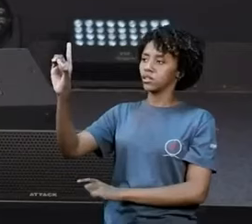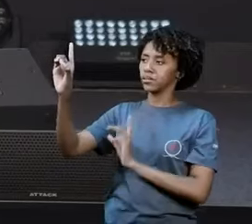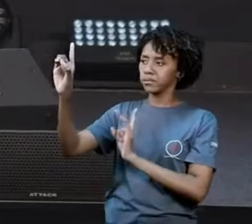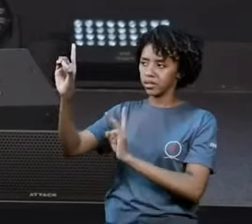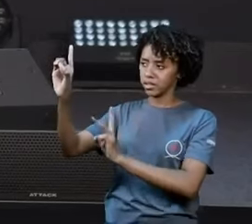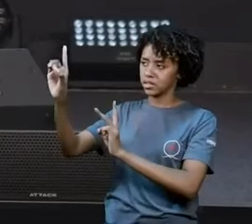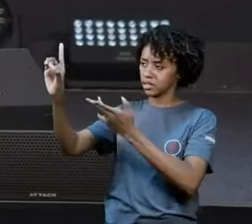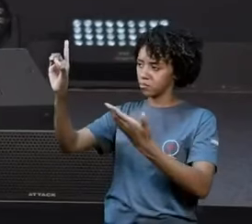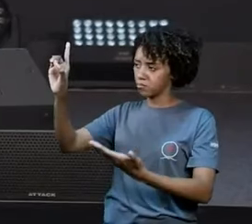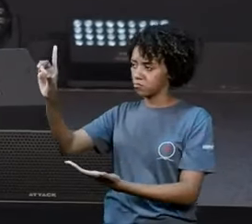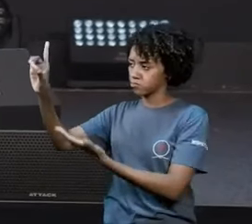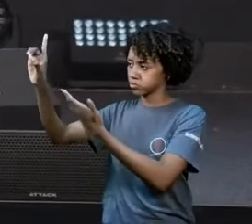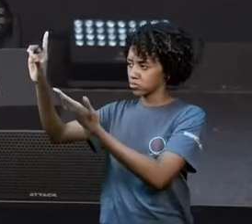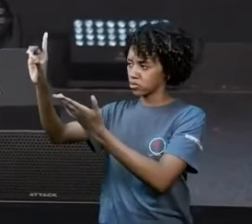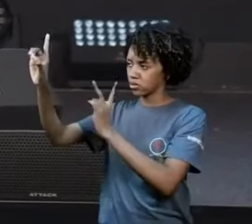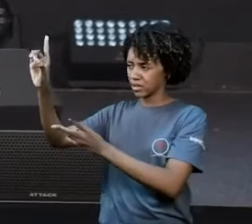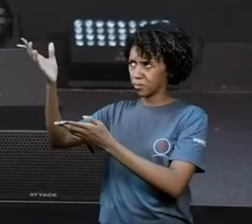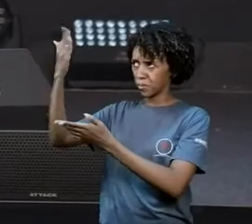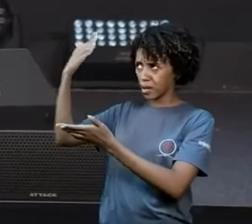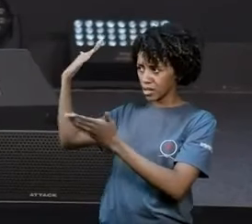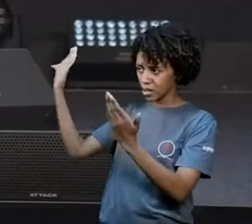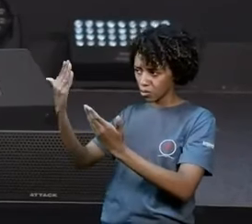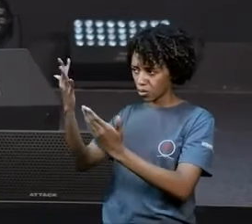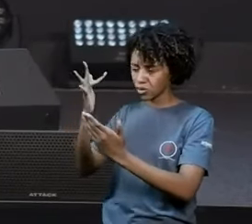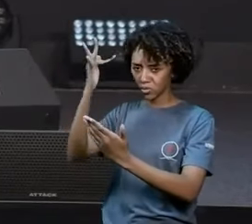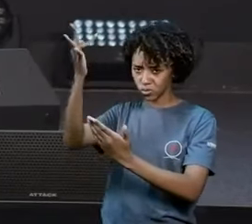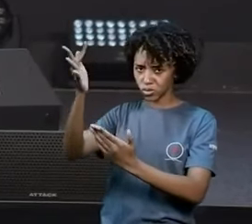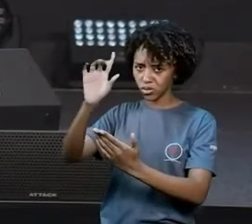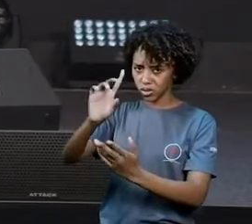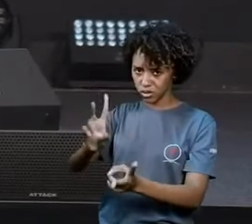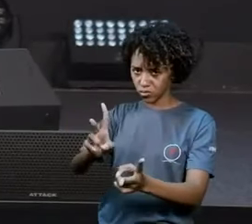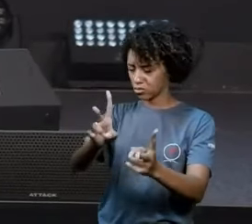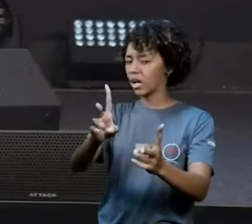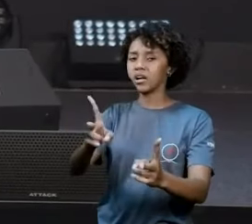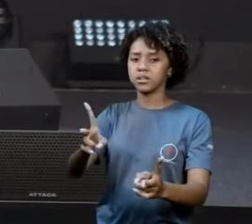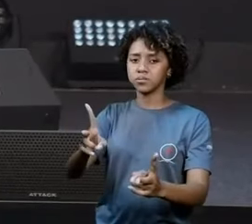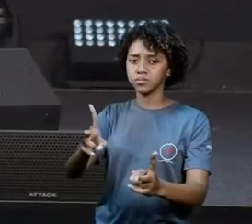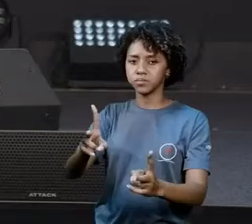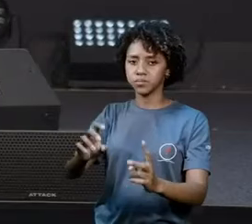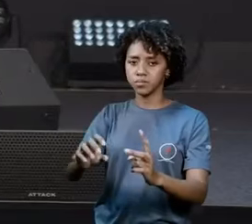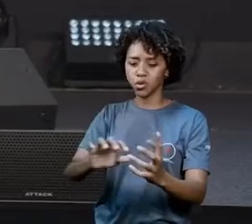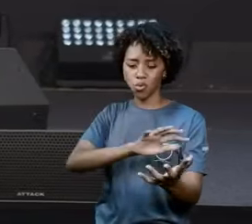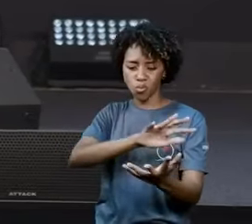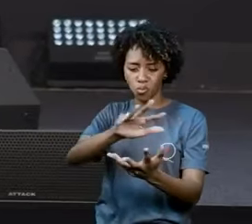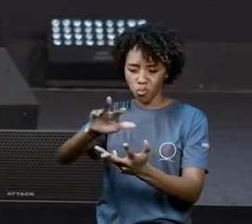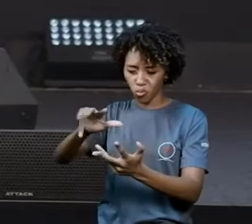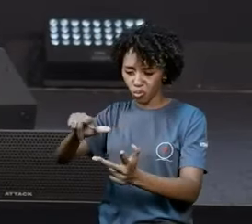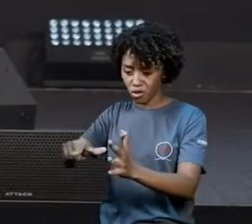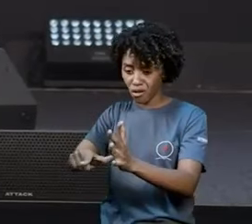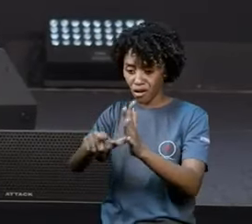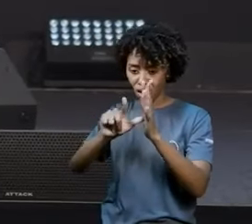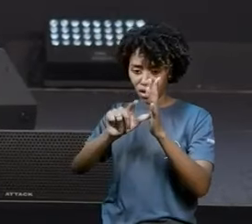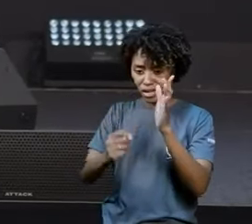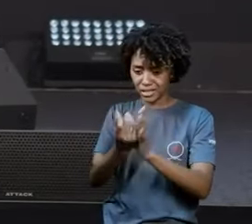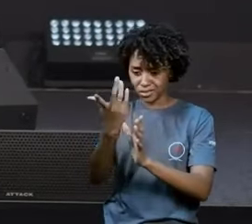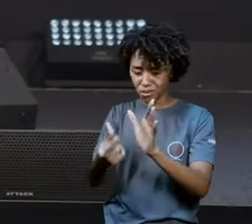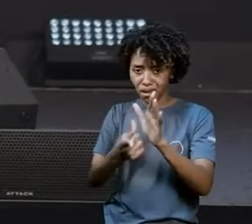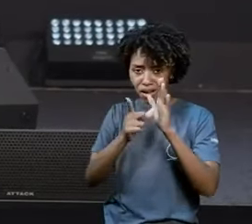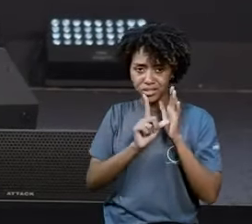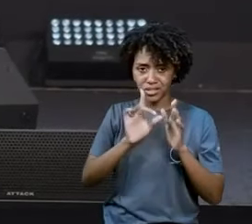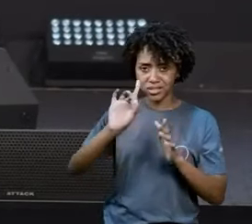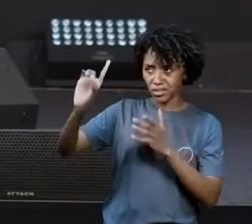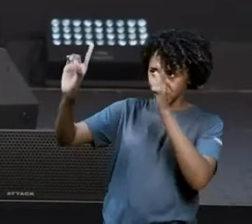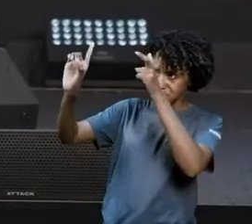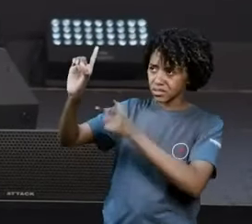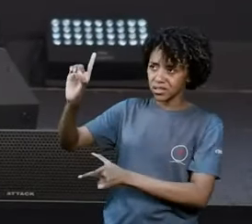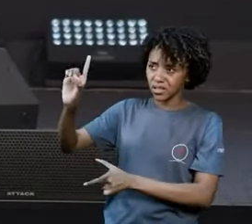existiu sempre operou e vai continuar operando antes que houvesse dia eu sou ninguém há que possa